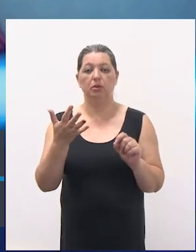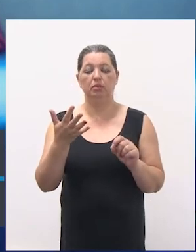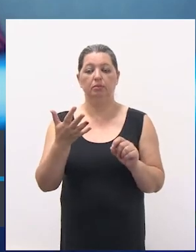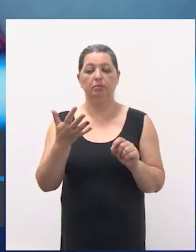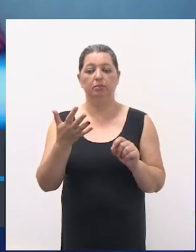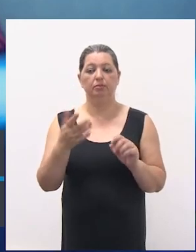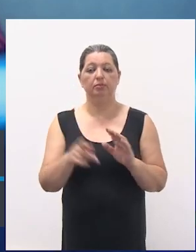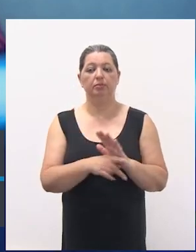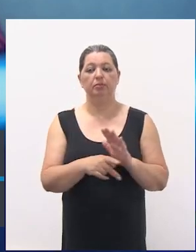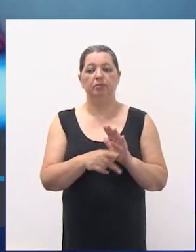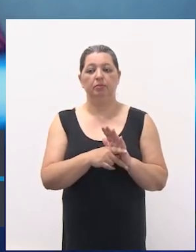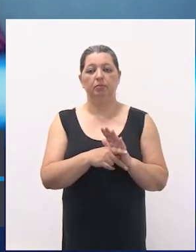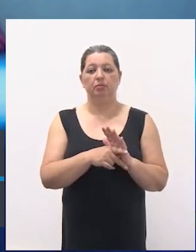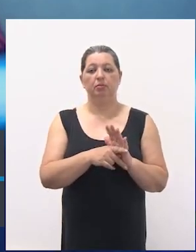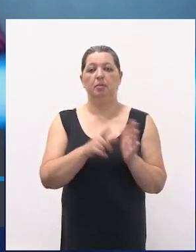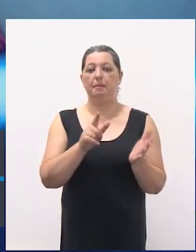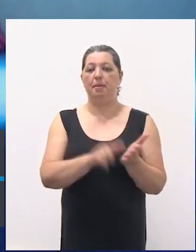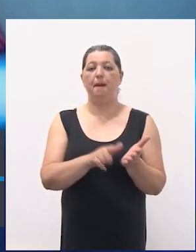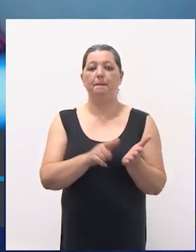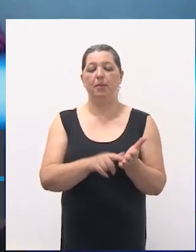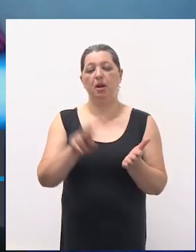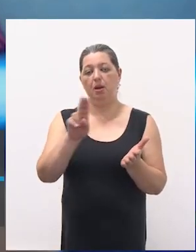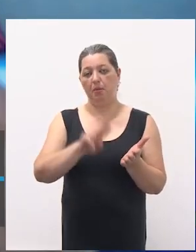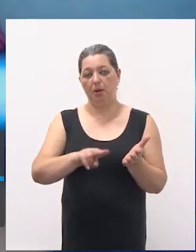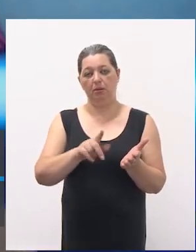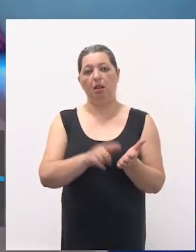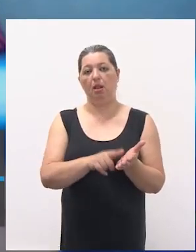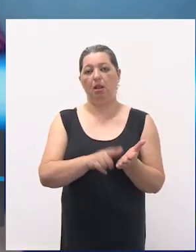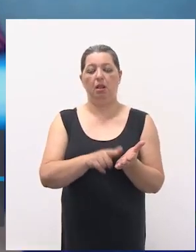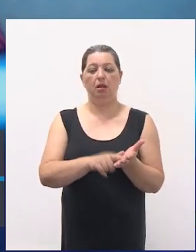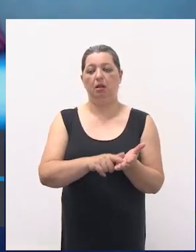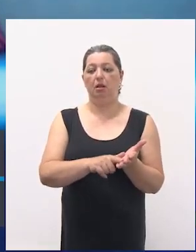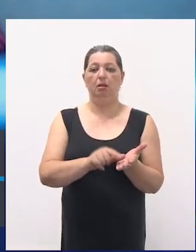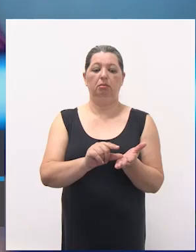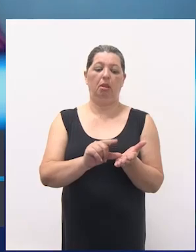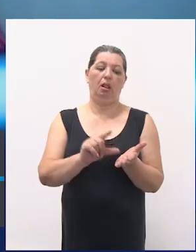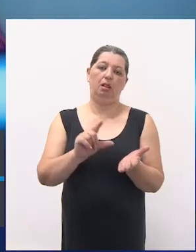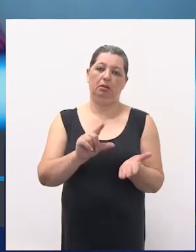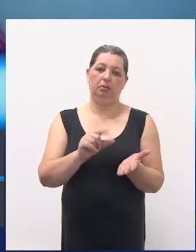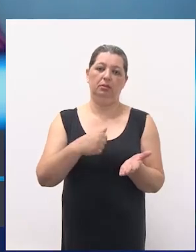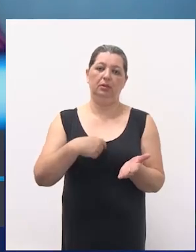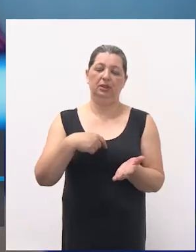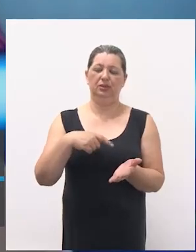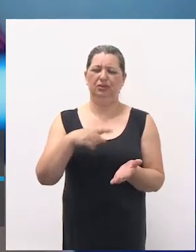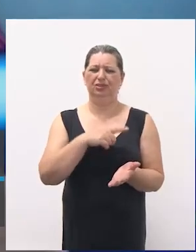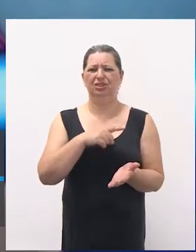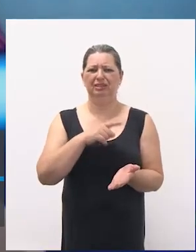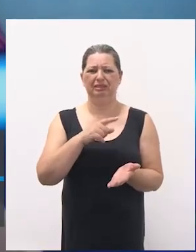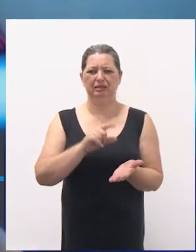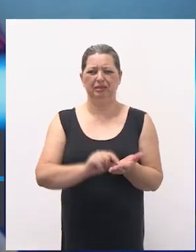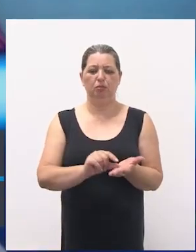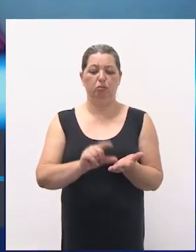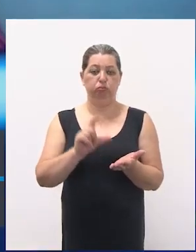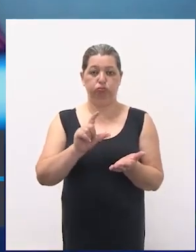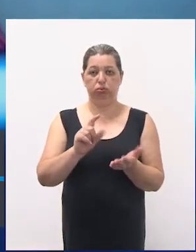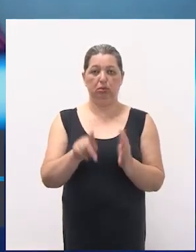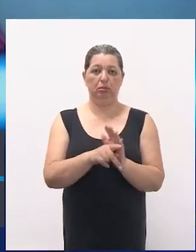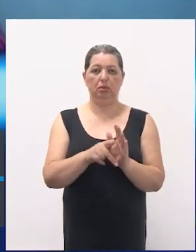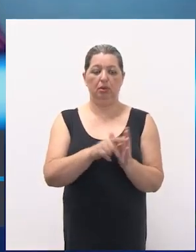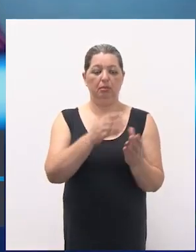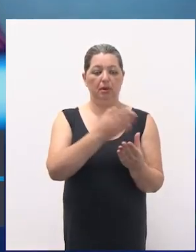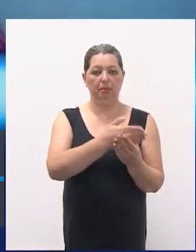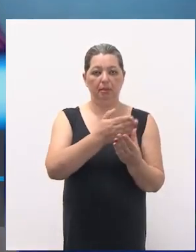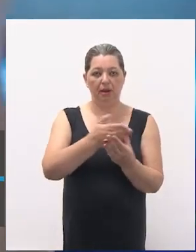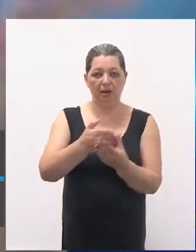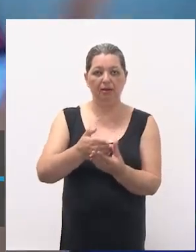acabar com a história do papel, né? Esse tanto de papelzinho. Eu me lembro que eu tinha, tipo, pastinha para cada